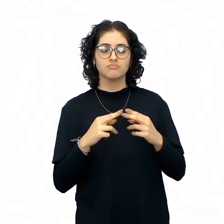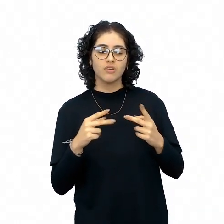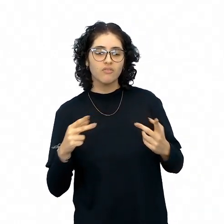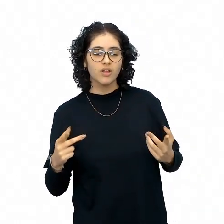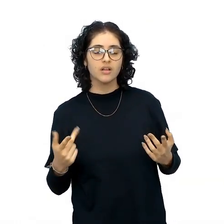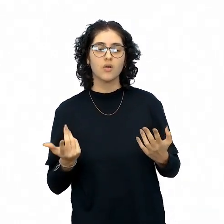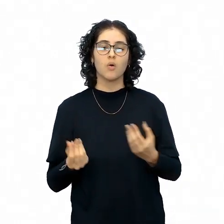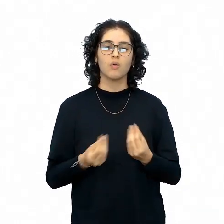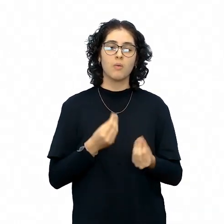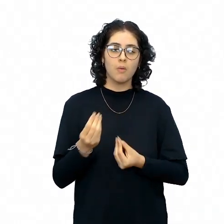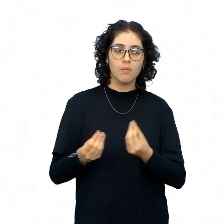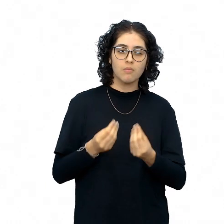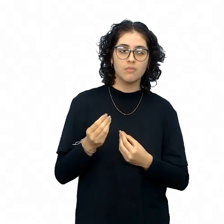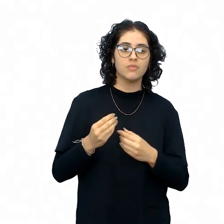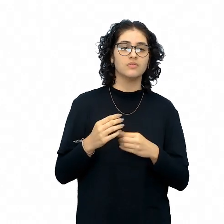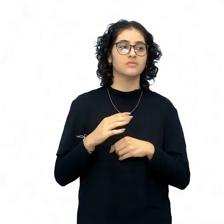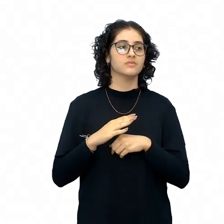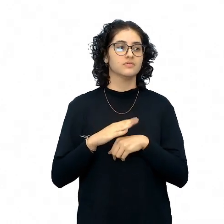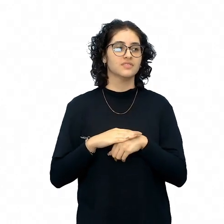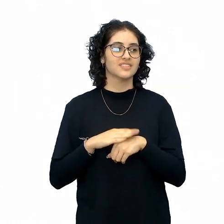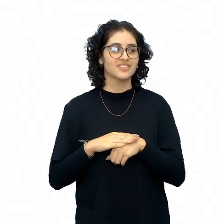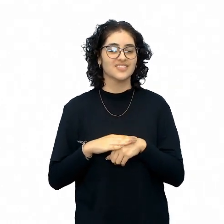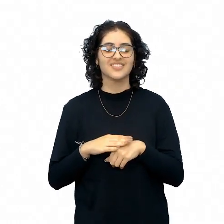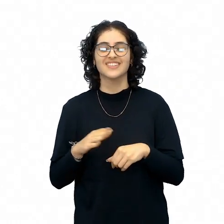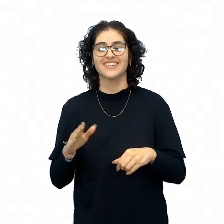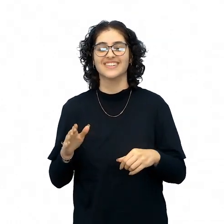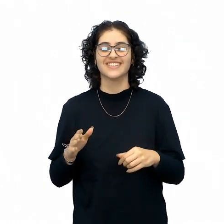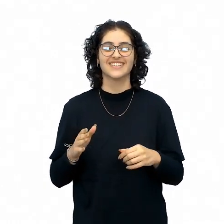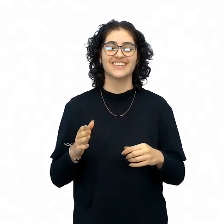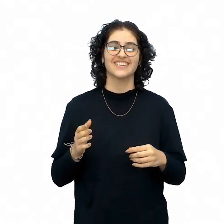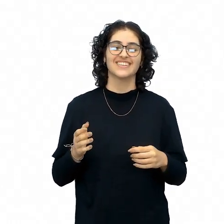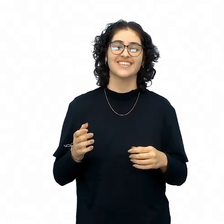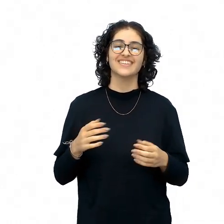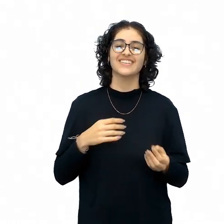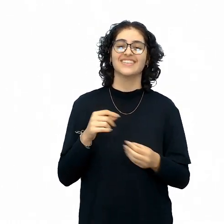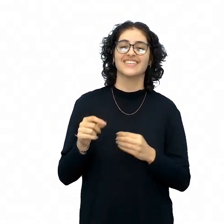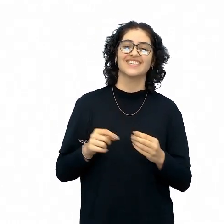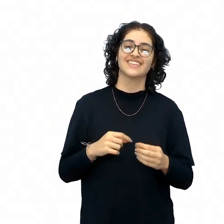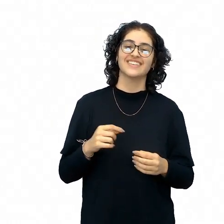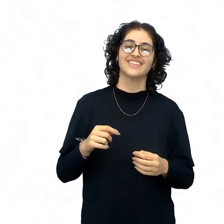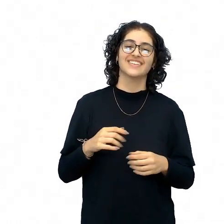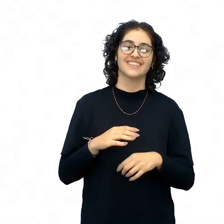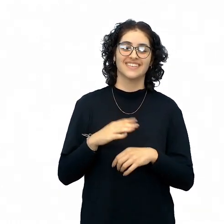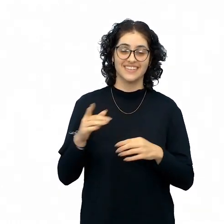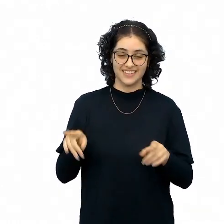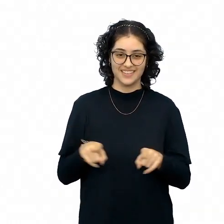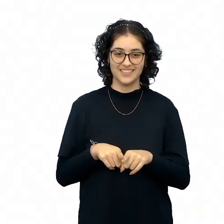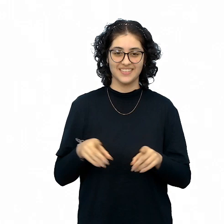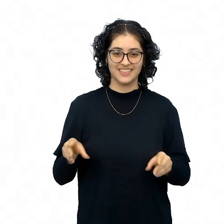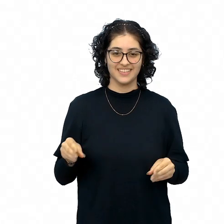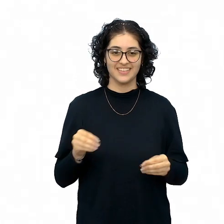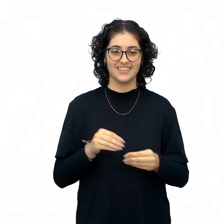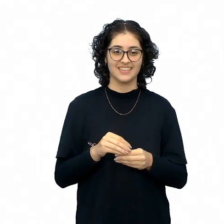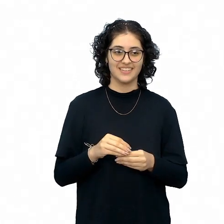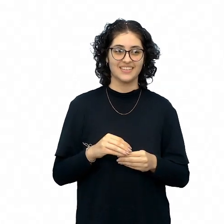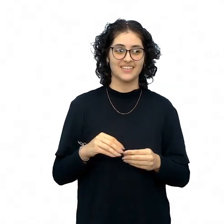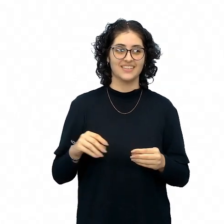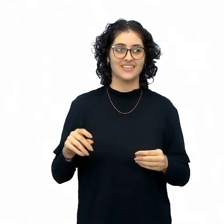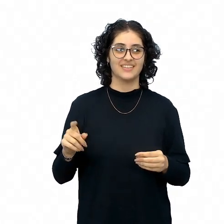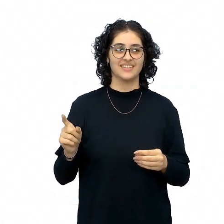de produção do gênero textual reportagem, que tem aí também, né, ele faz parte do campo de